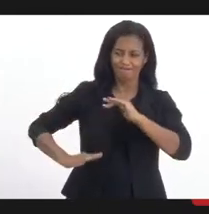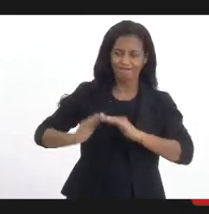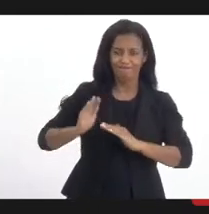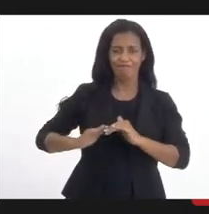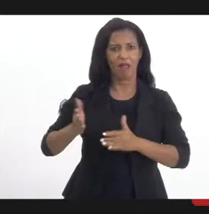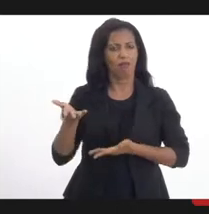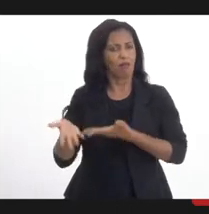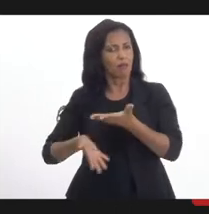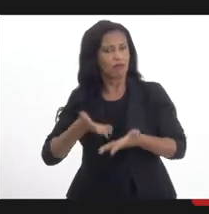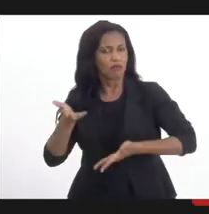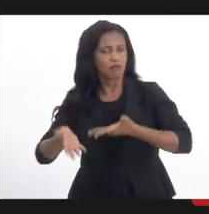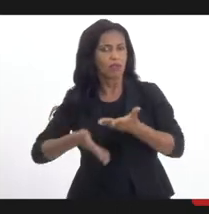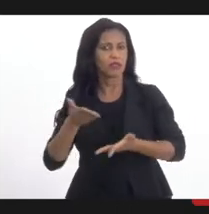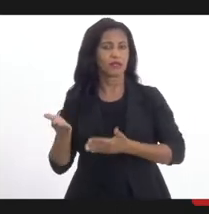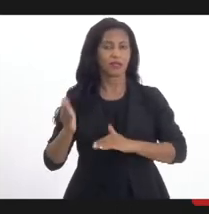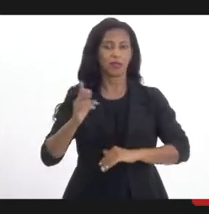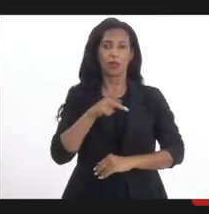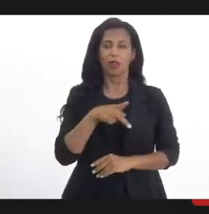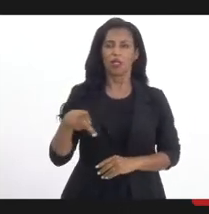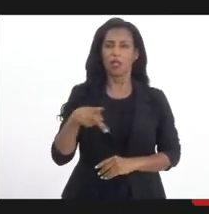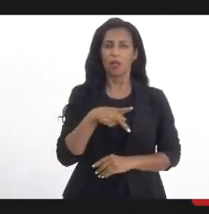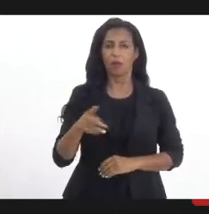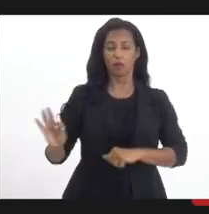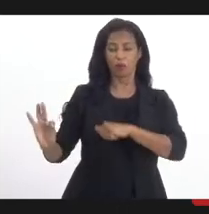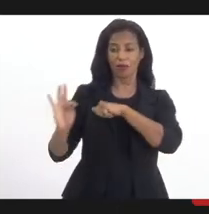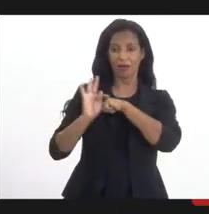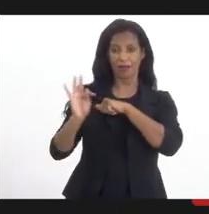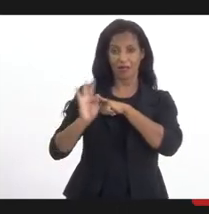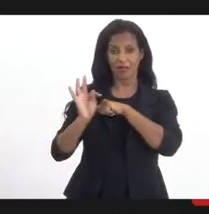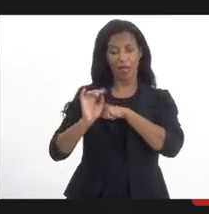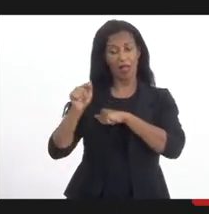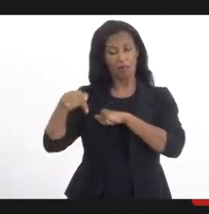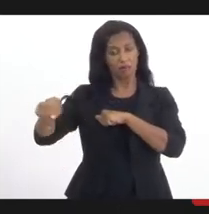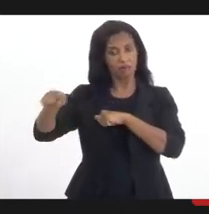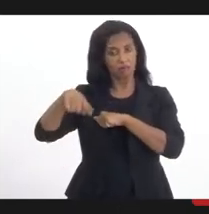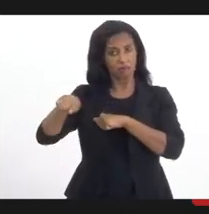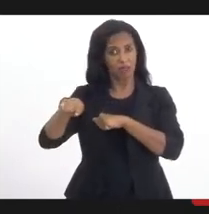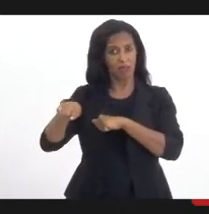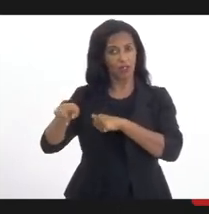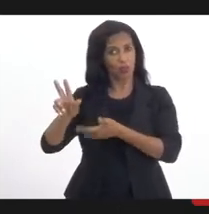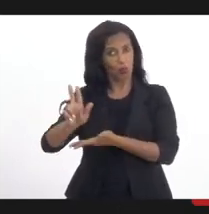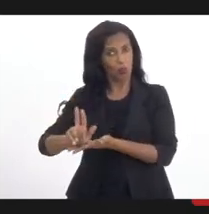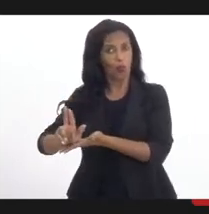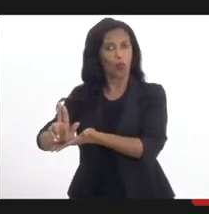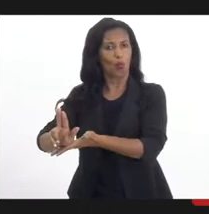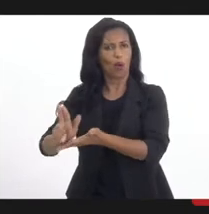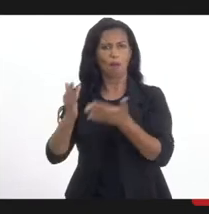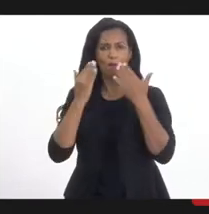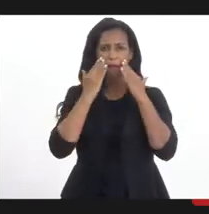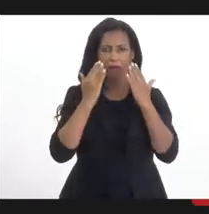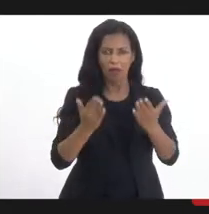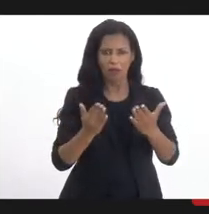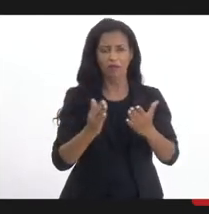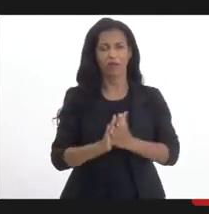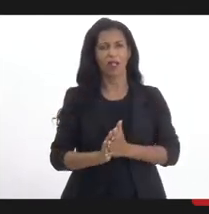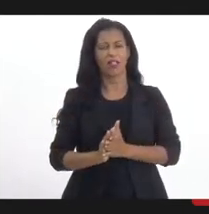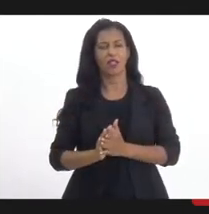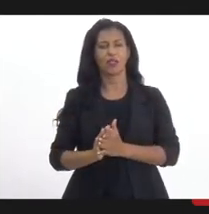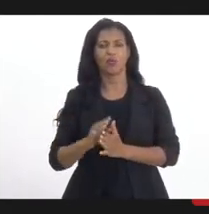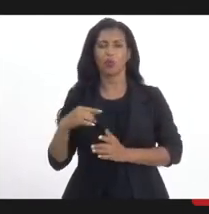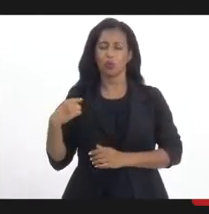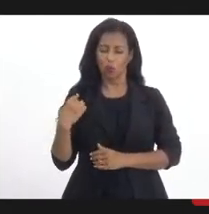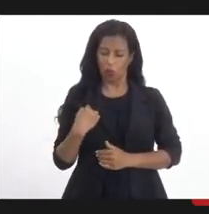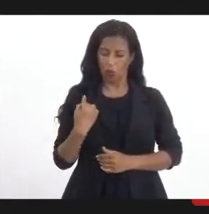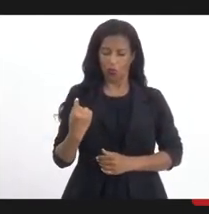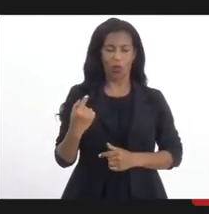da dedicação que professores e professoras e técnicos desta universidade manifestam e expressam com seu